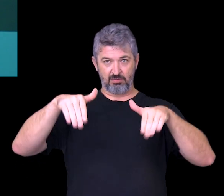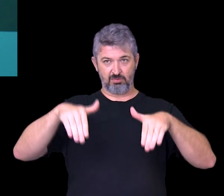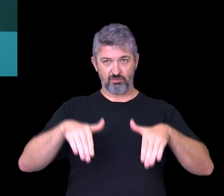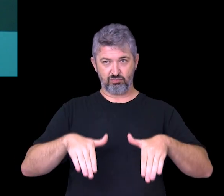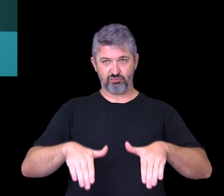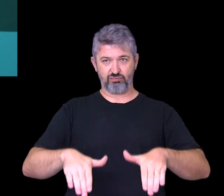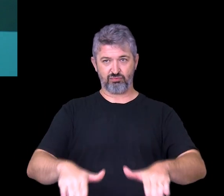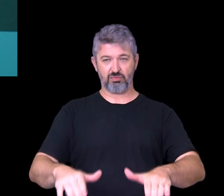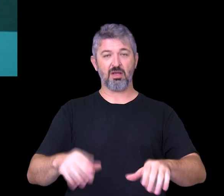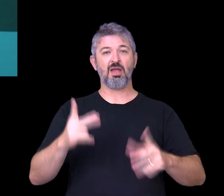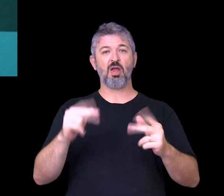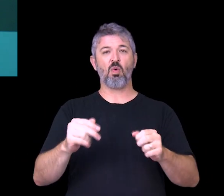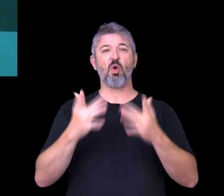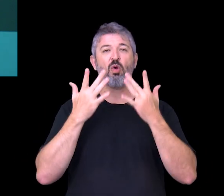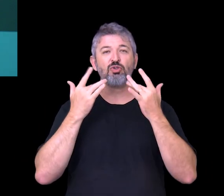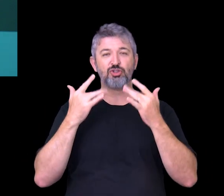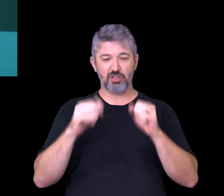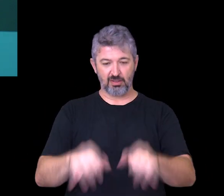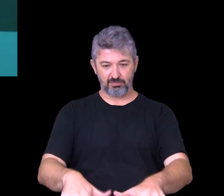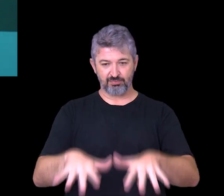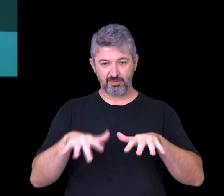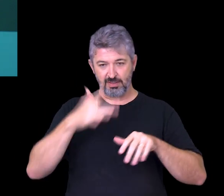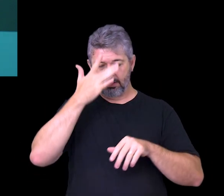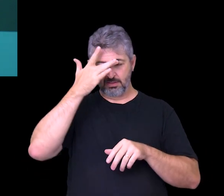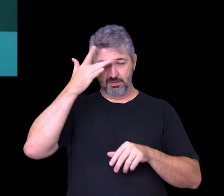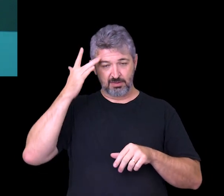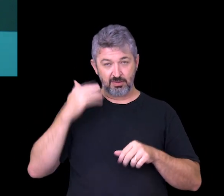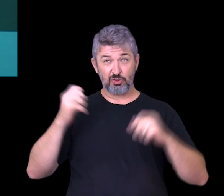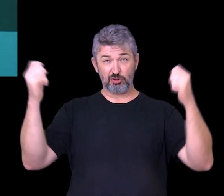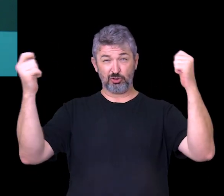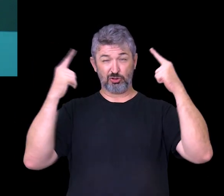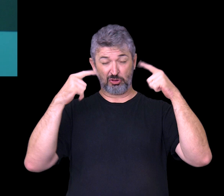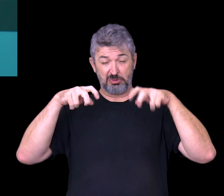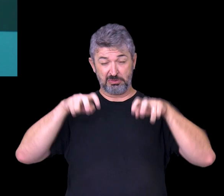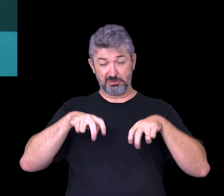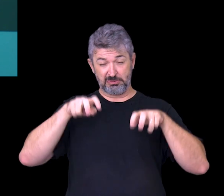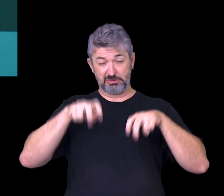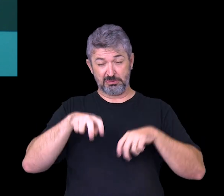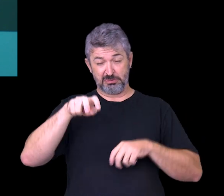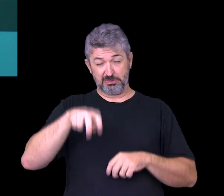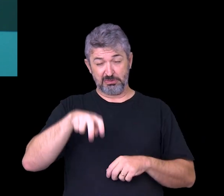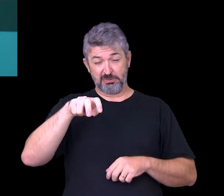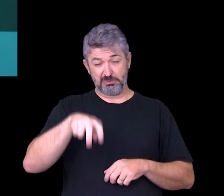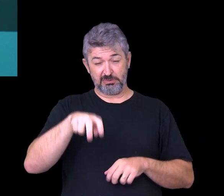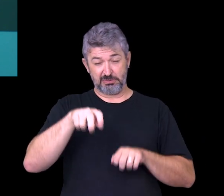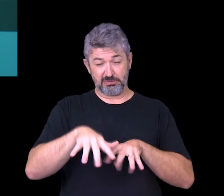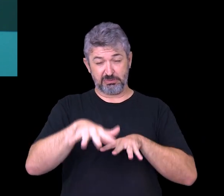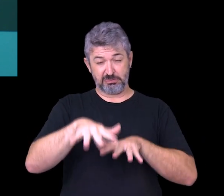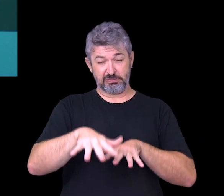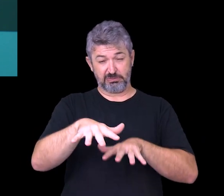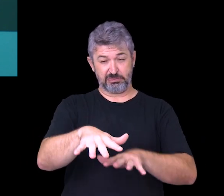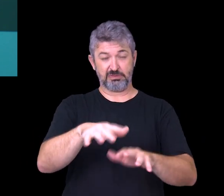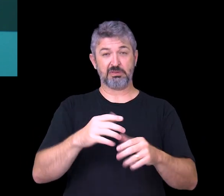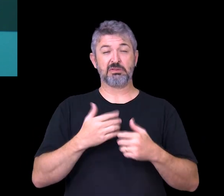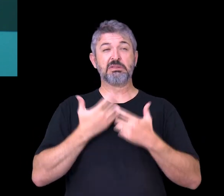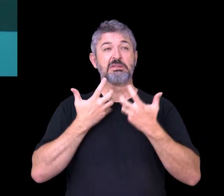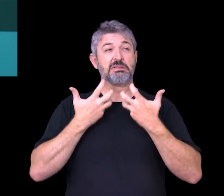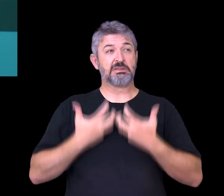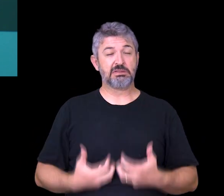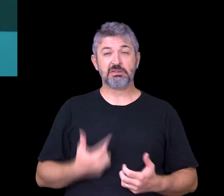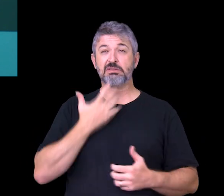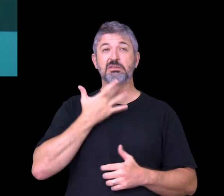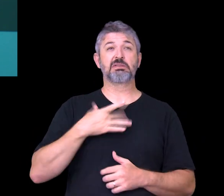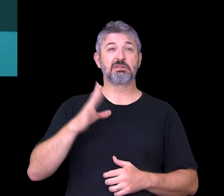seja, o povo vem, caminha por esse sol abrasador durante esse tempo, é cansativo, chega com sede, como se estivesse